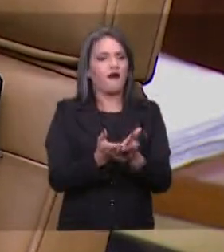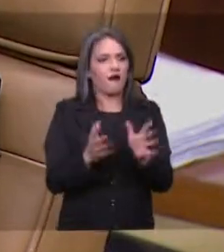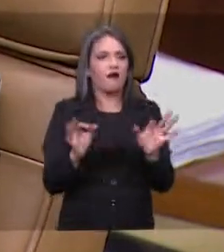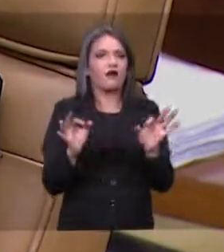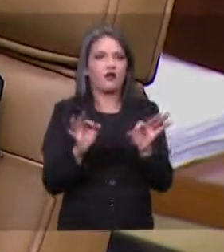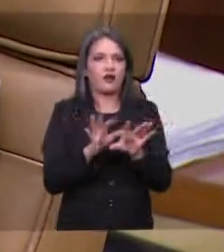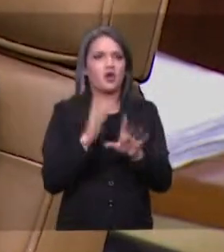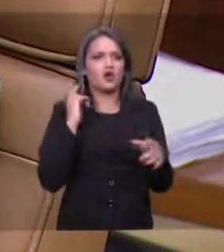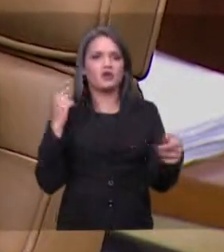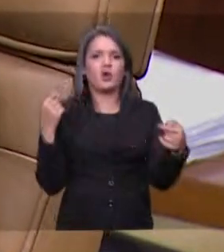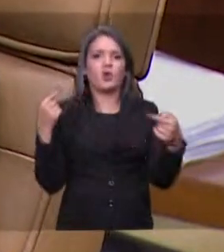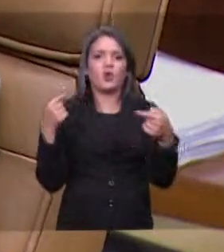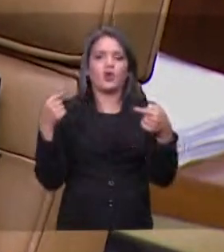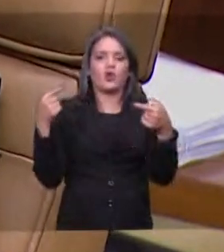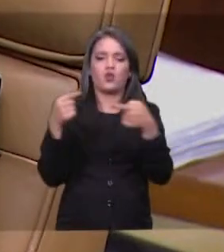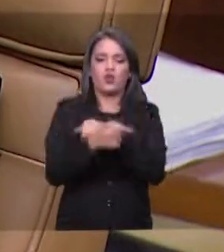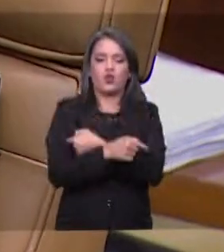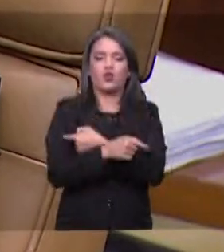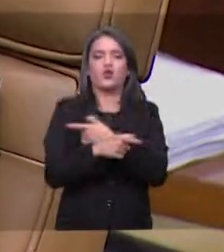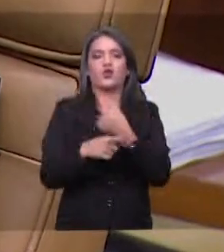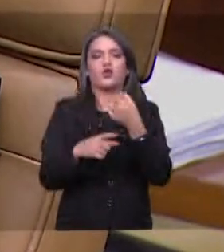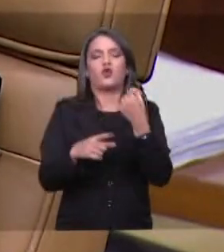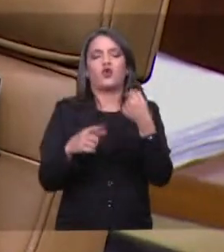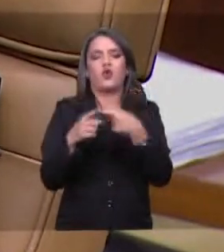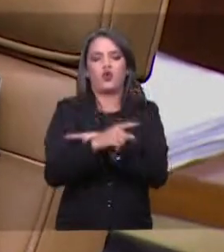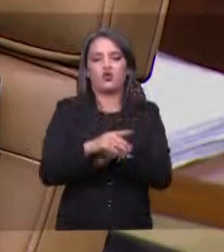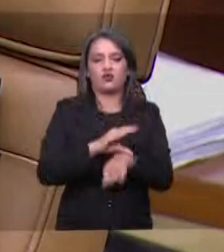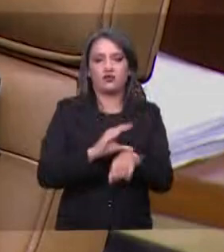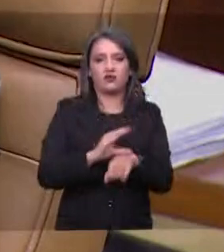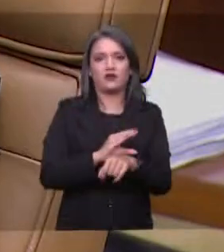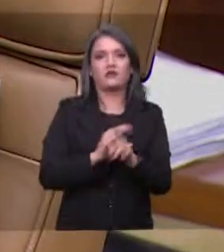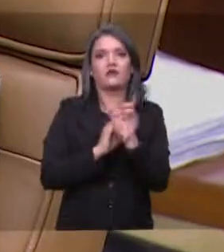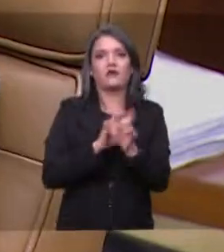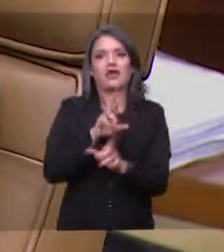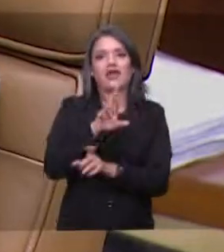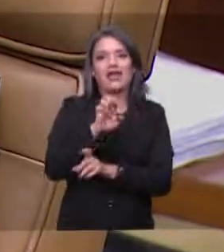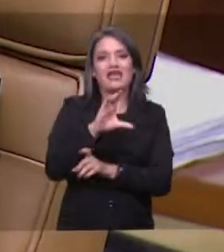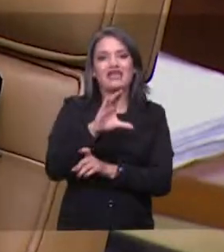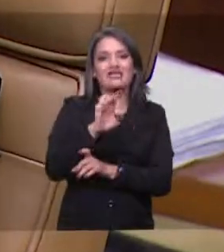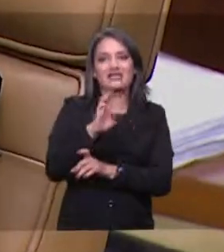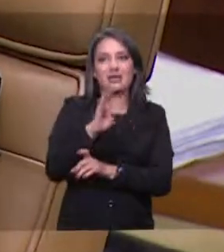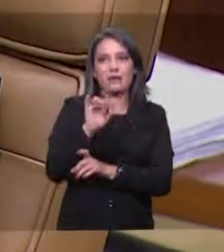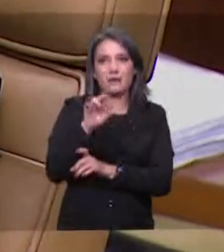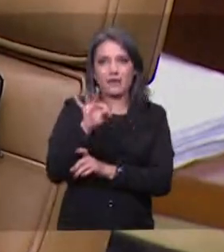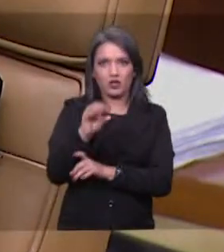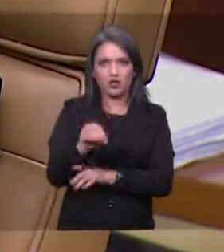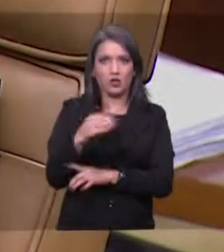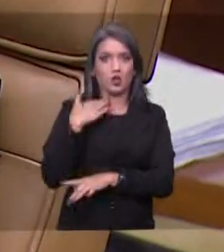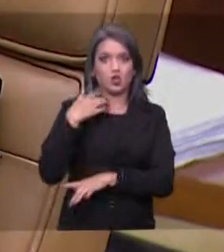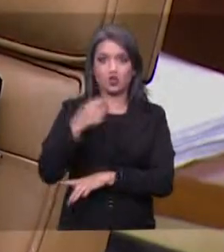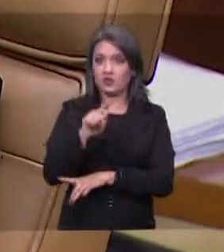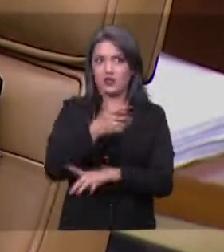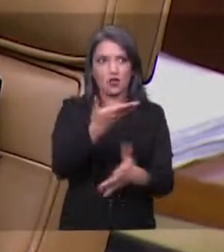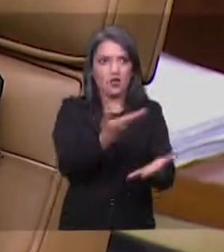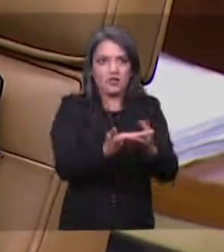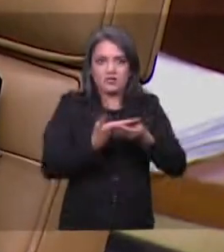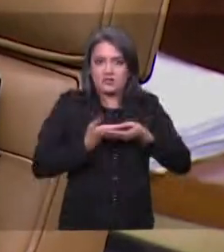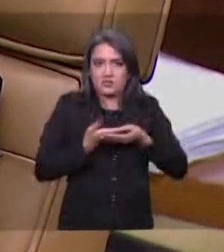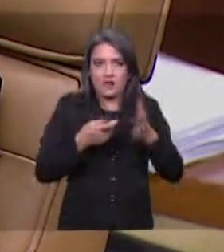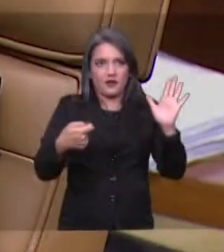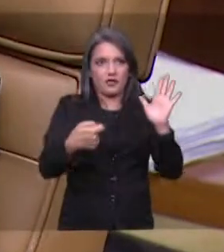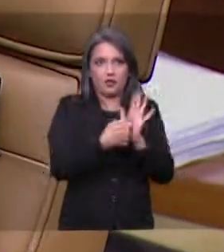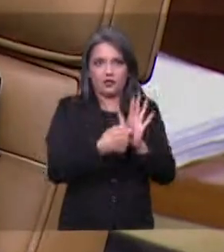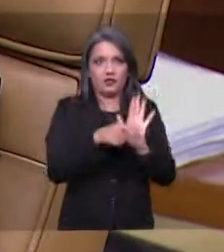da expressão recebimento da denúncia ou da queixa. Então, esse dispositivo, artigo